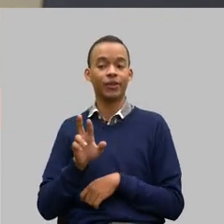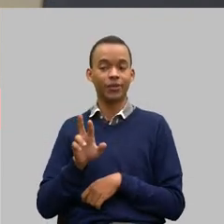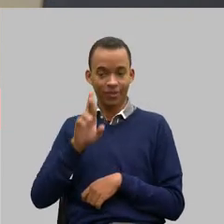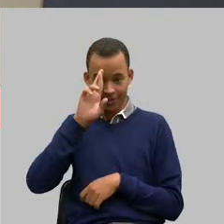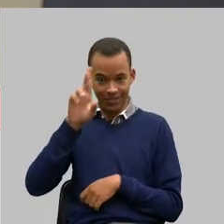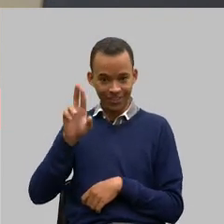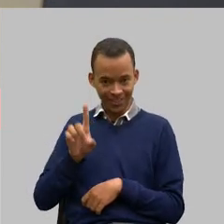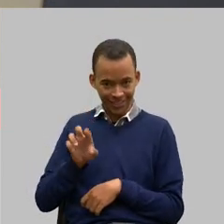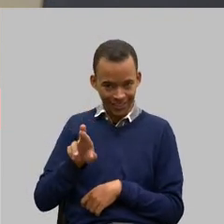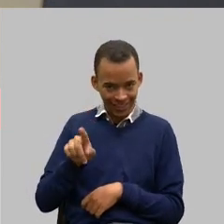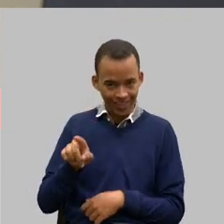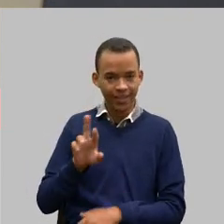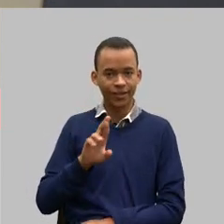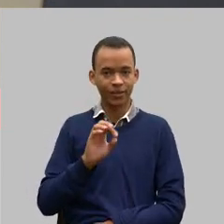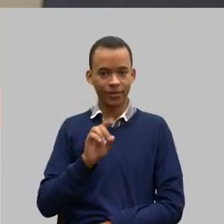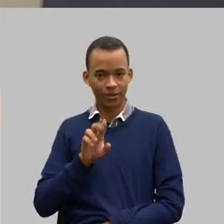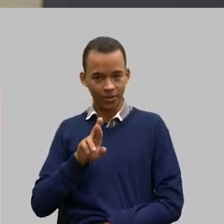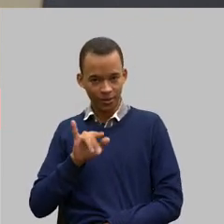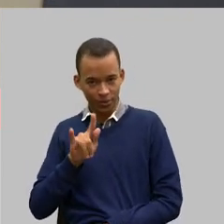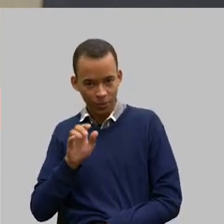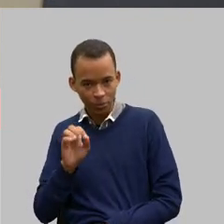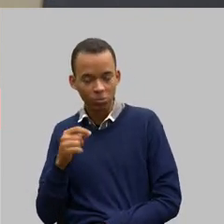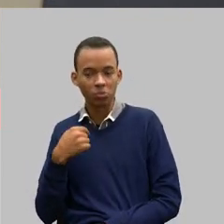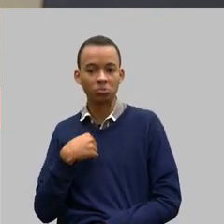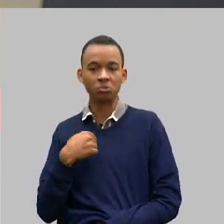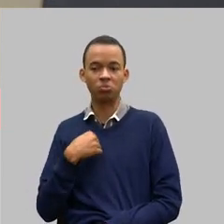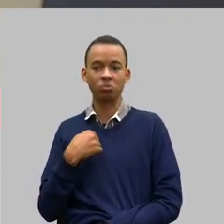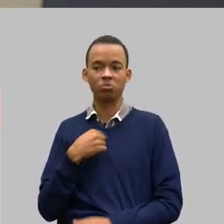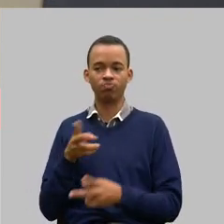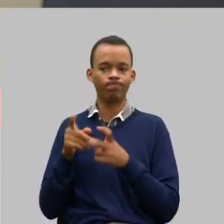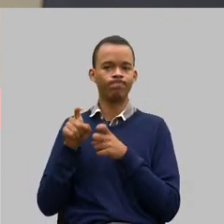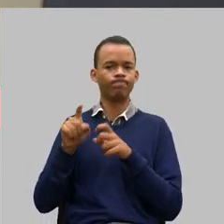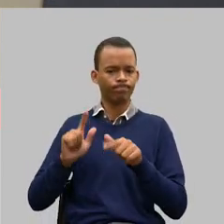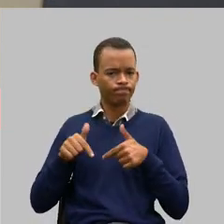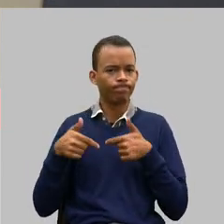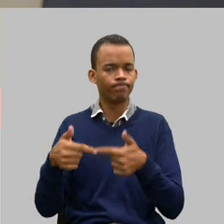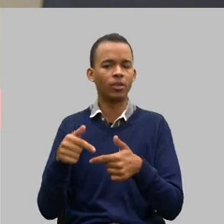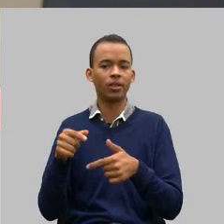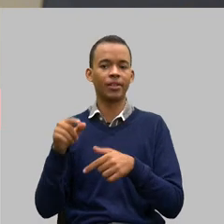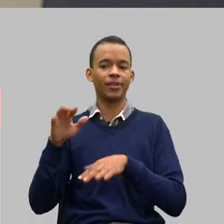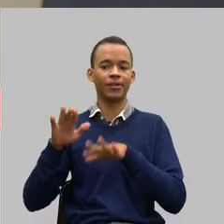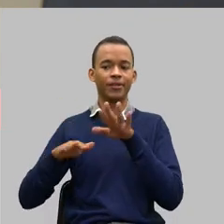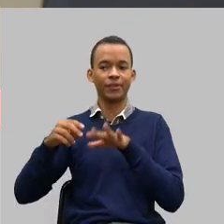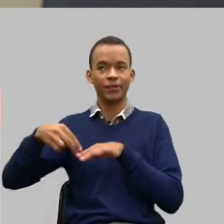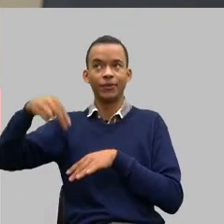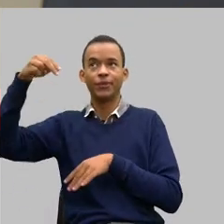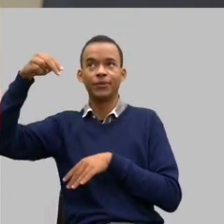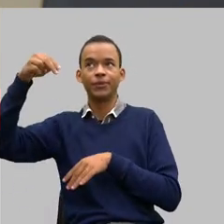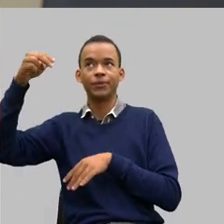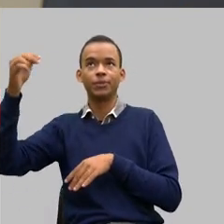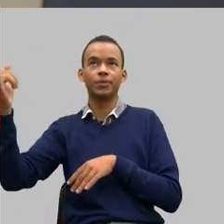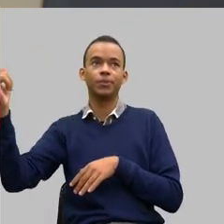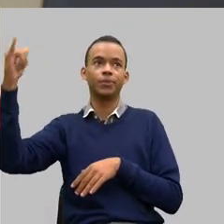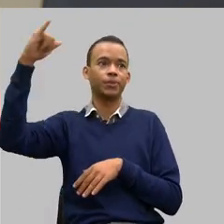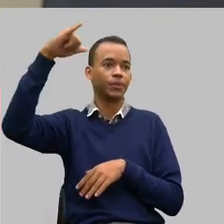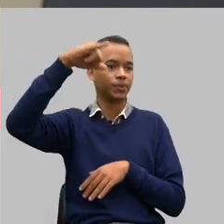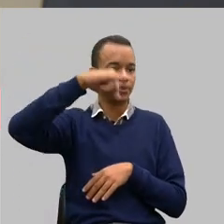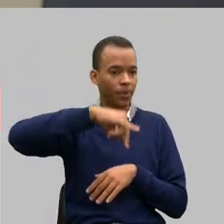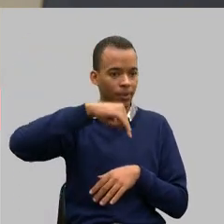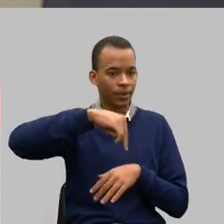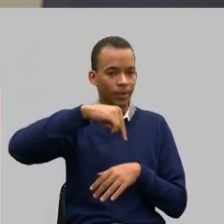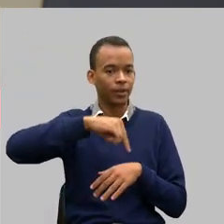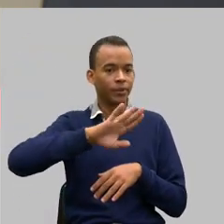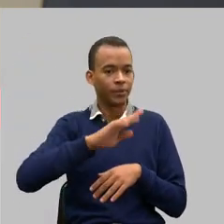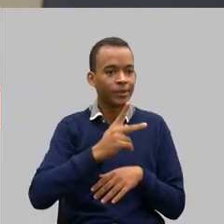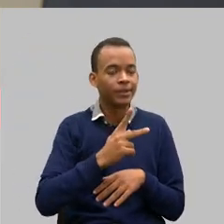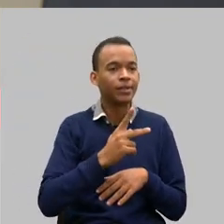qualquer batalha né então ele chega de viagem do do norte de Minas né de noite Fala Rodrigo amanhã ced tem que ir pro sul de Minas Não tô tô indo agora então e já vai embora